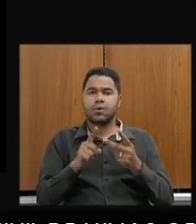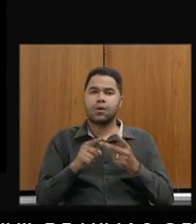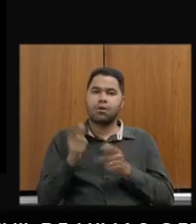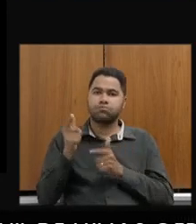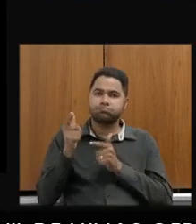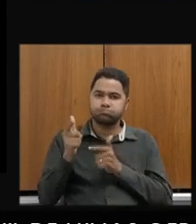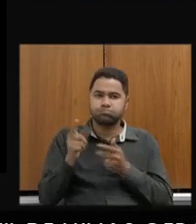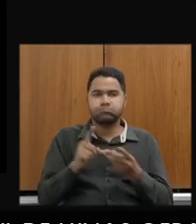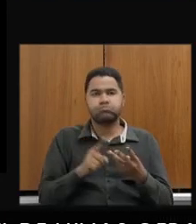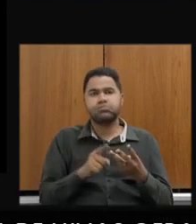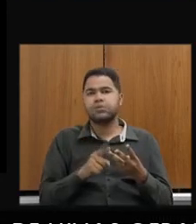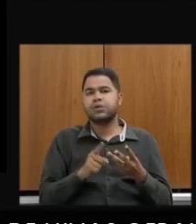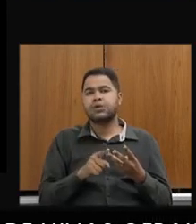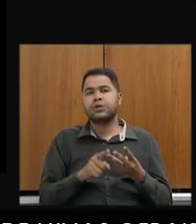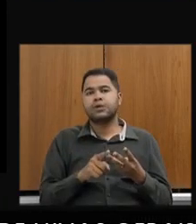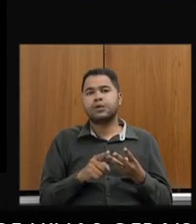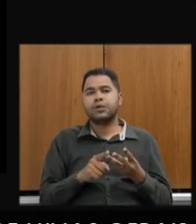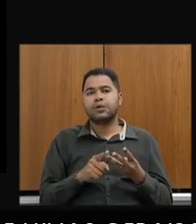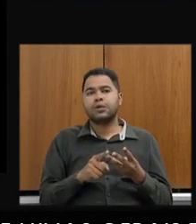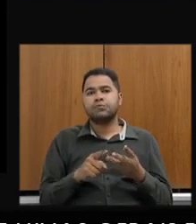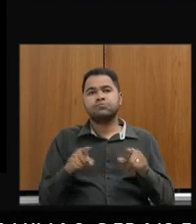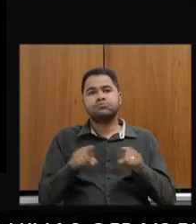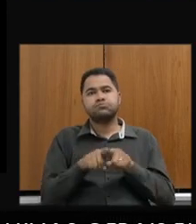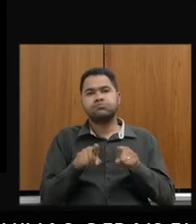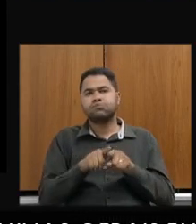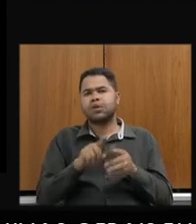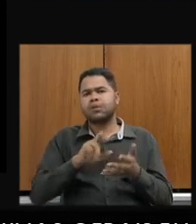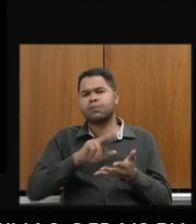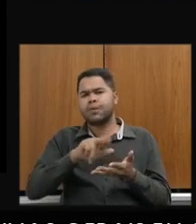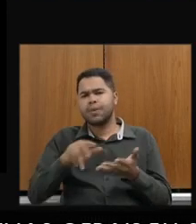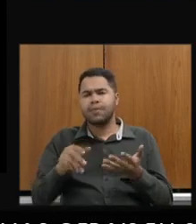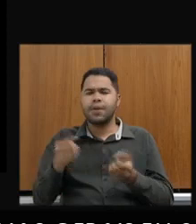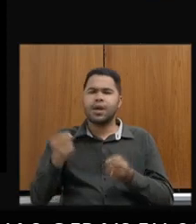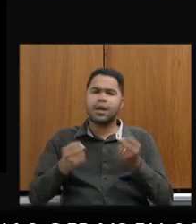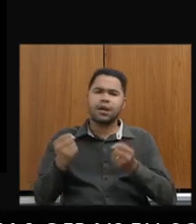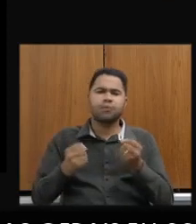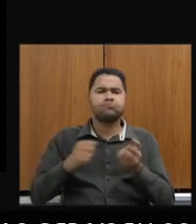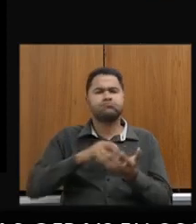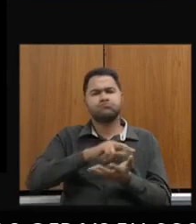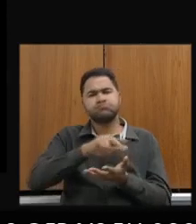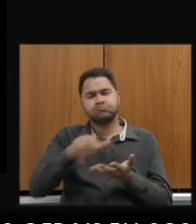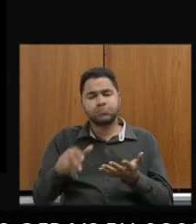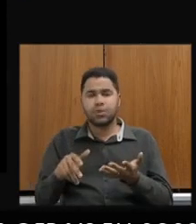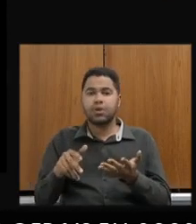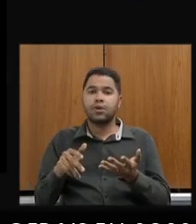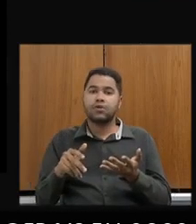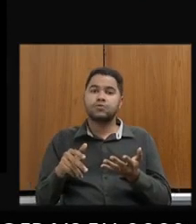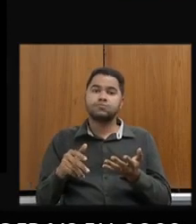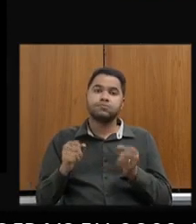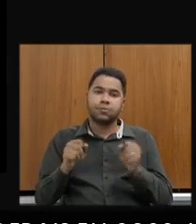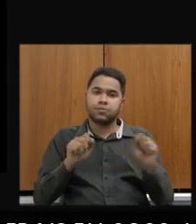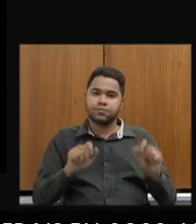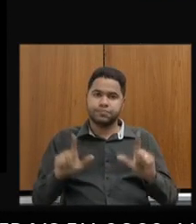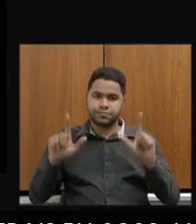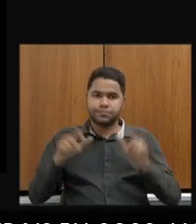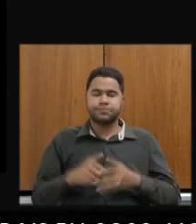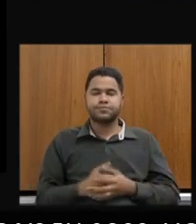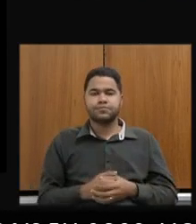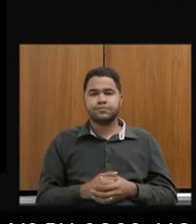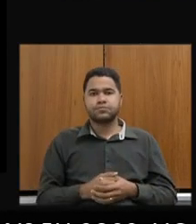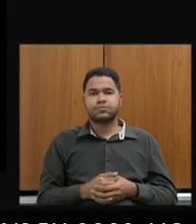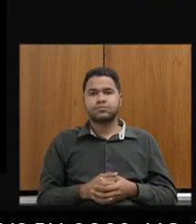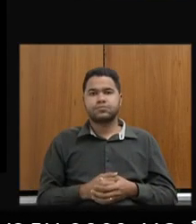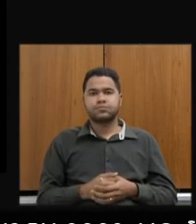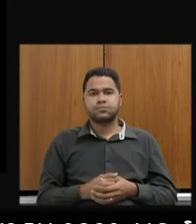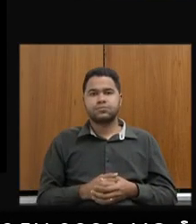armamento rádios transceptores caminhonetes Veículos veículos convencionais pode passar